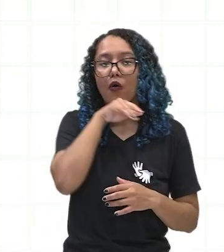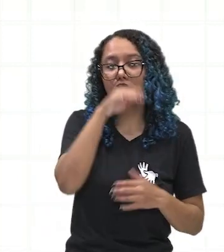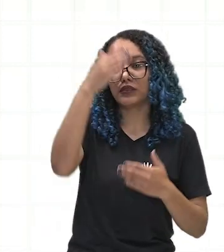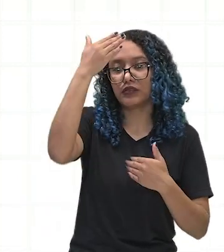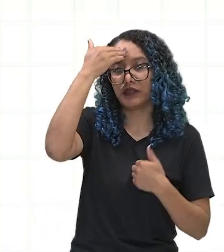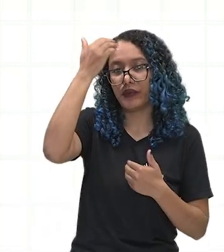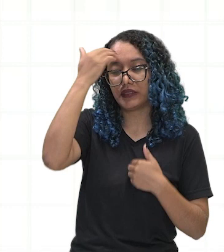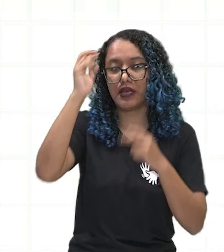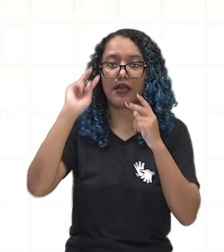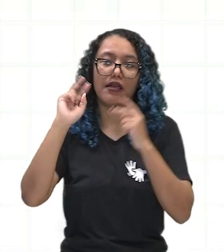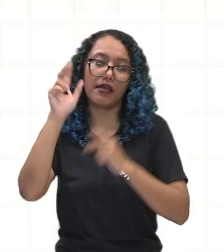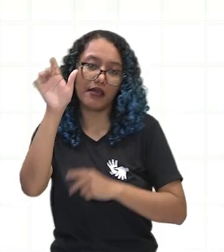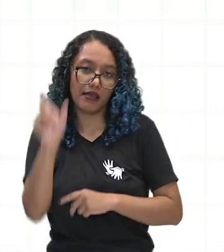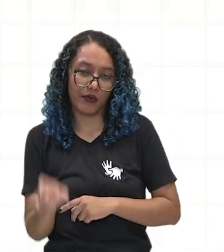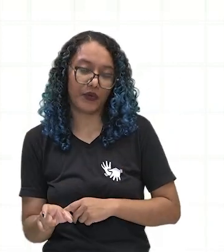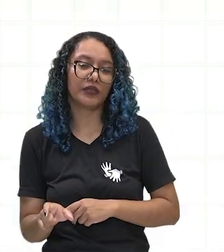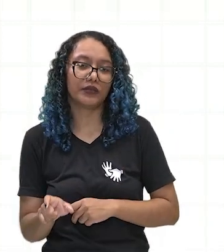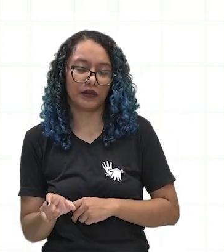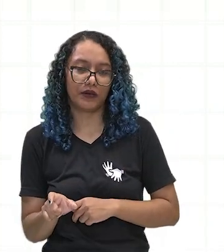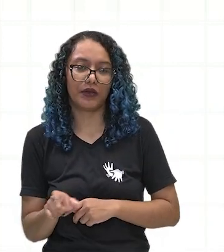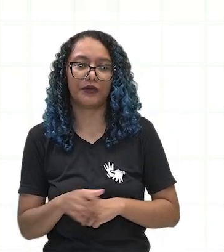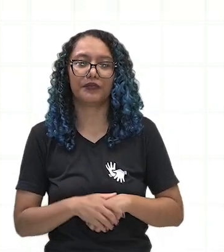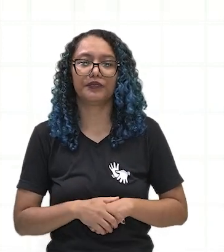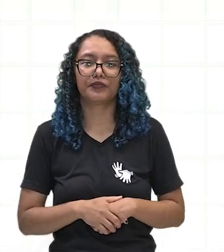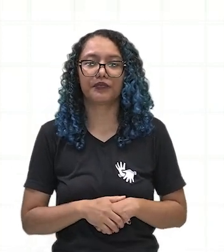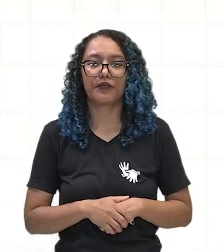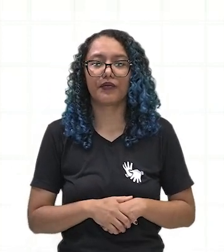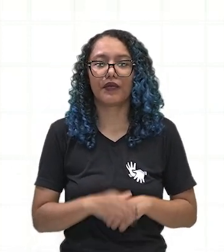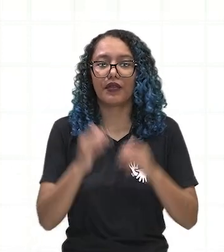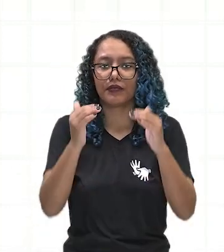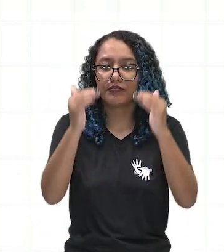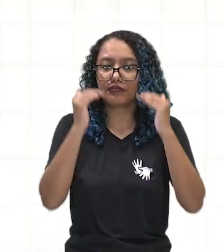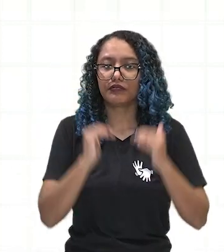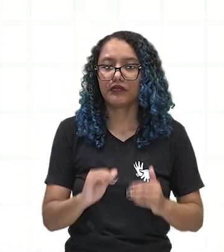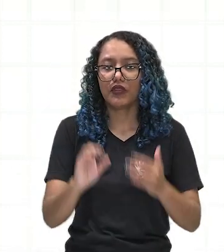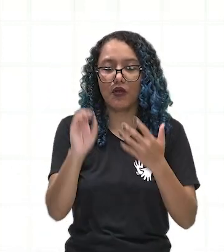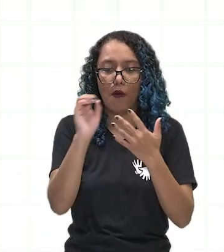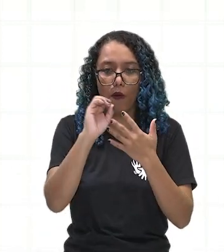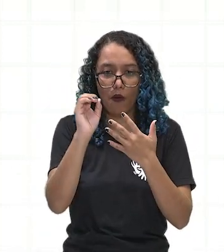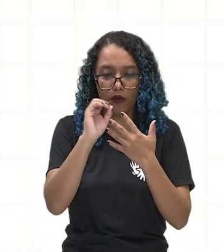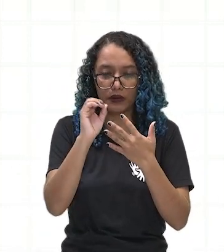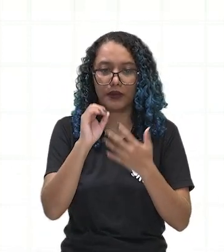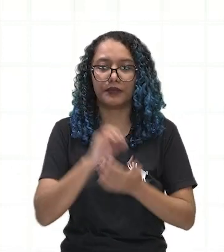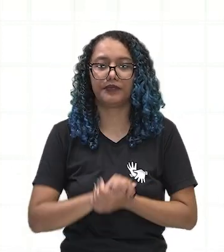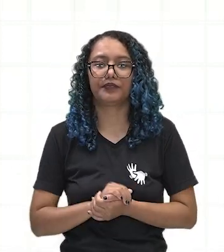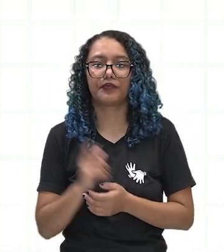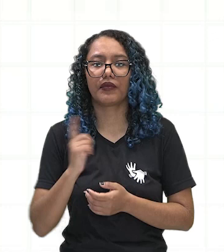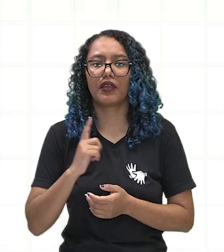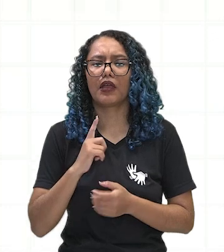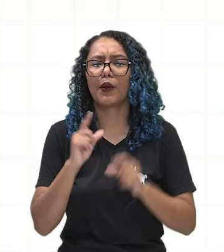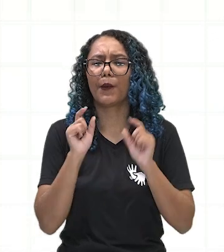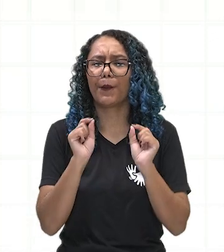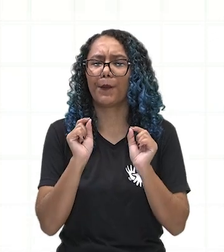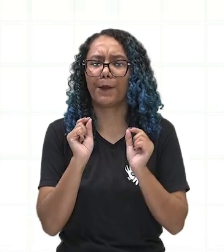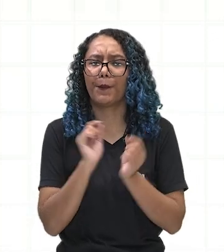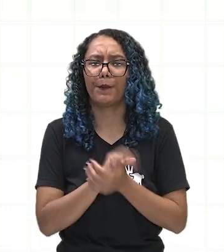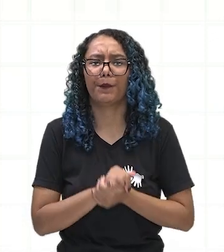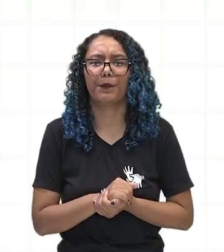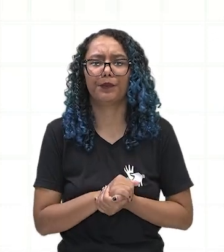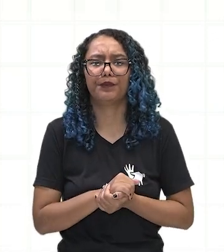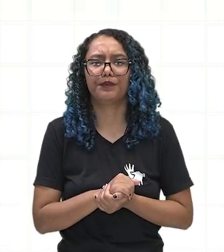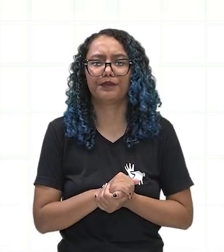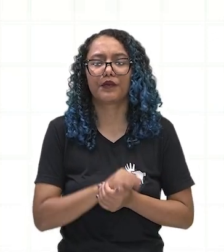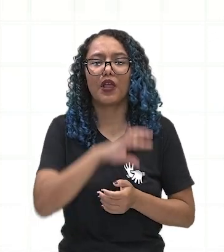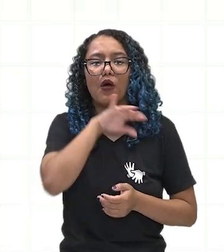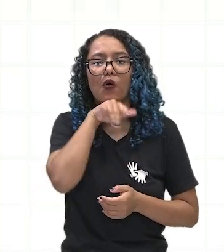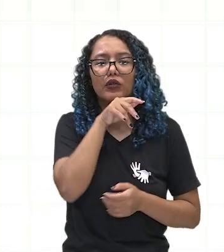onça, o chimpanzé e o homem. Quando a gente chega na ordem, nós vamos encontrar aí, por exemplo,